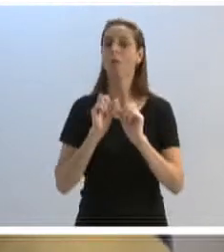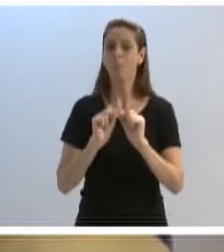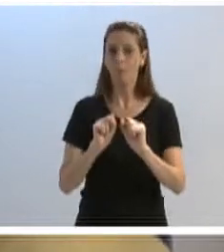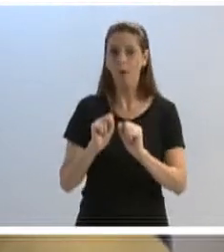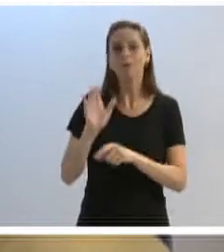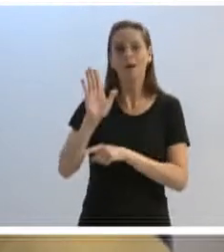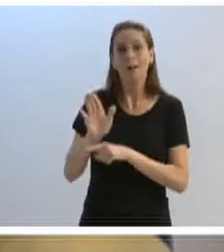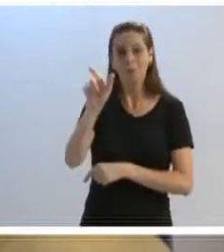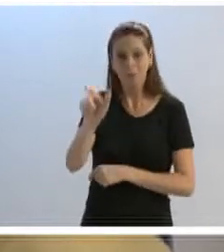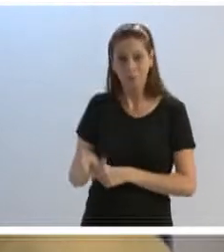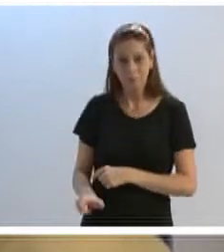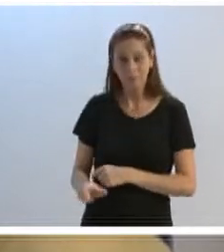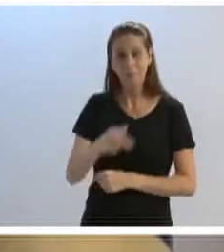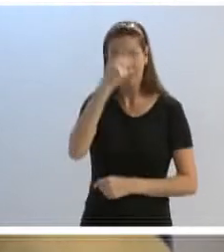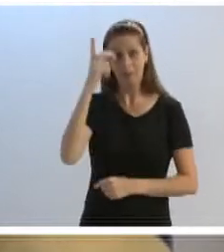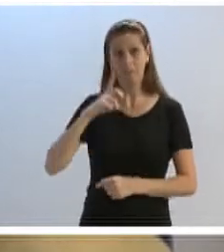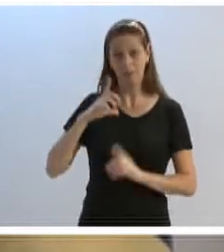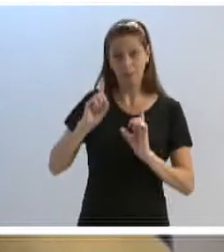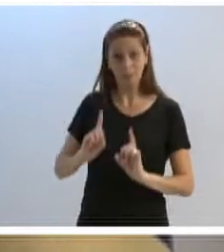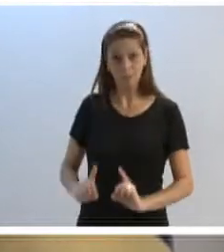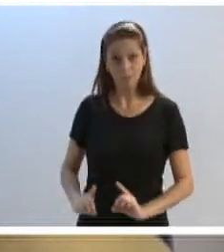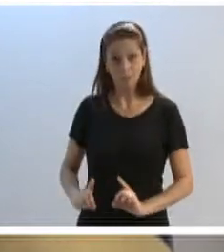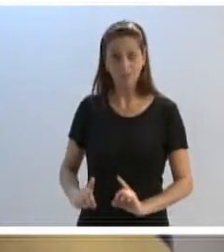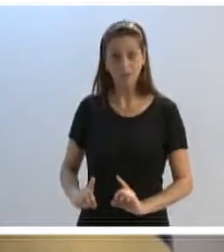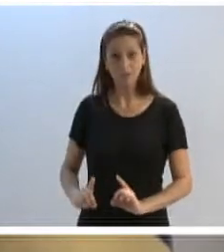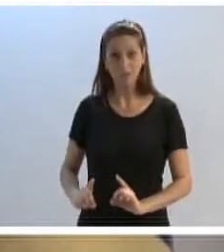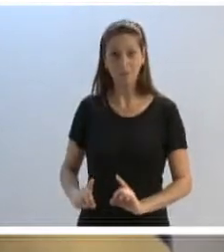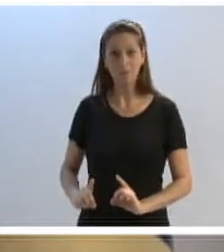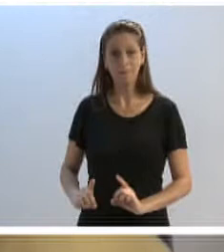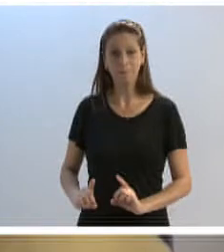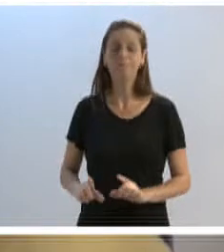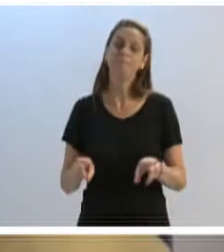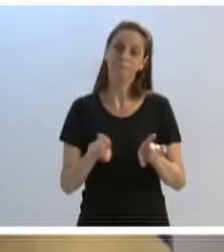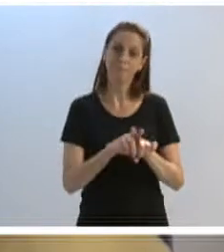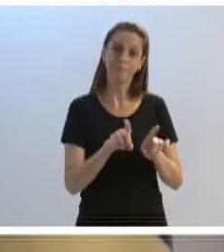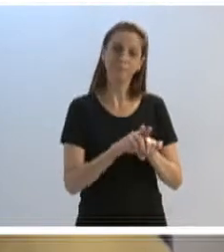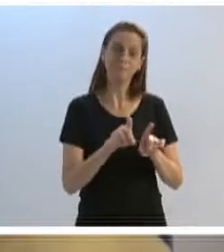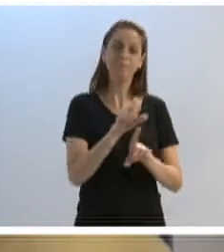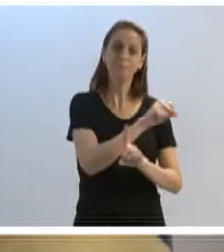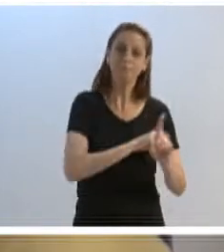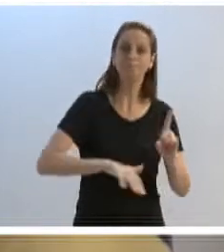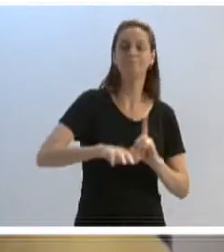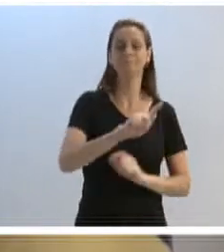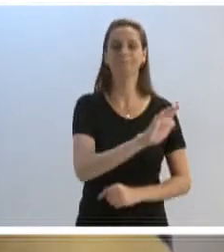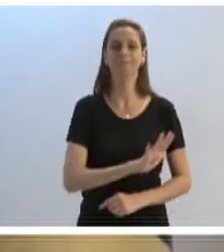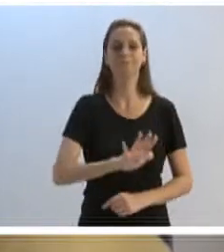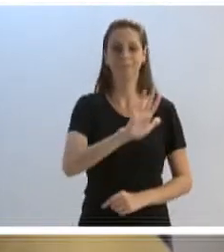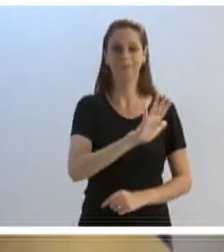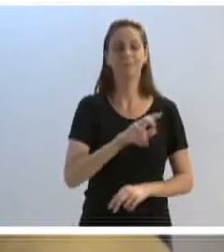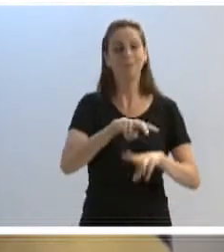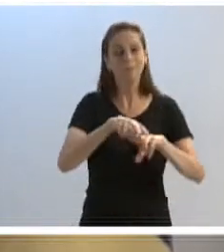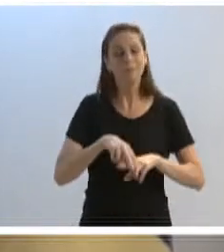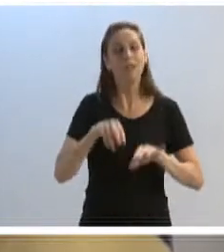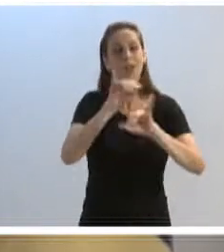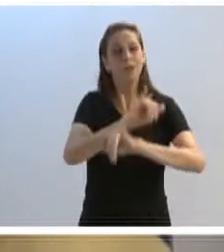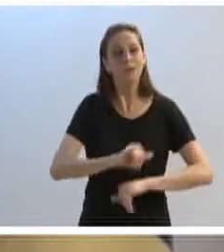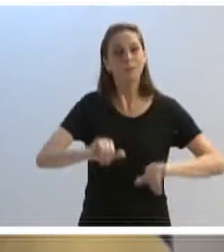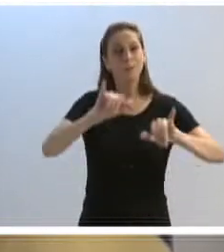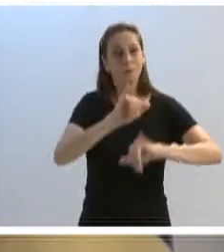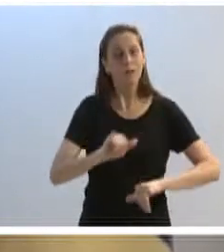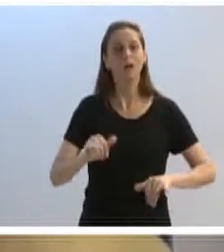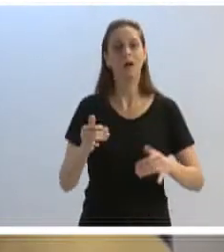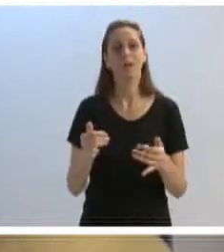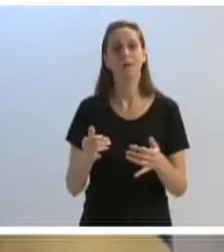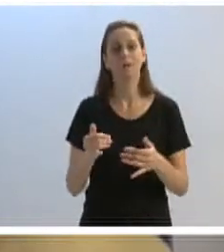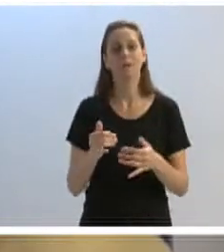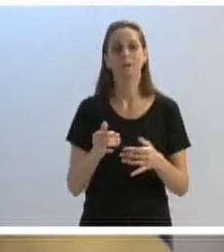trazer, tanto para pessoas com deficiência, quanto para a sociedade. E a divulgação desse fato